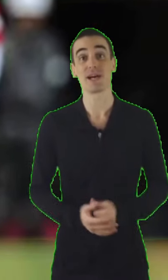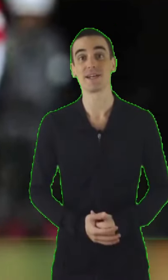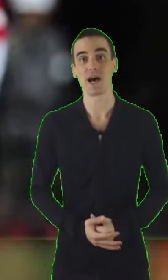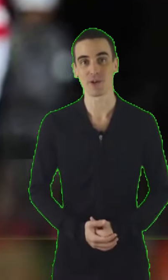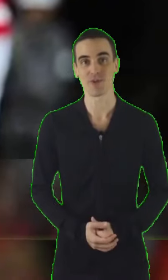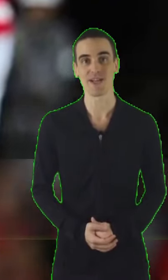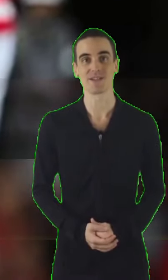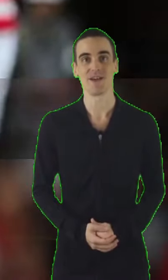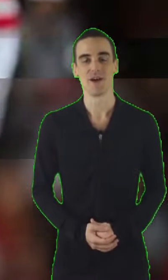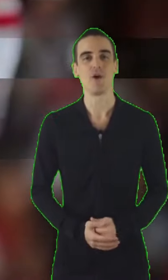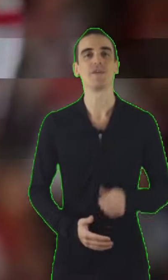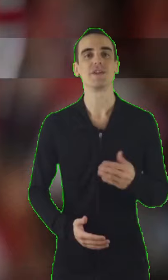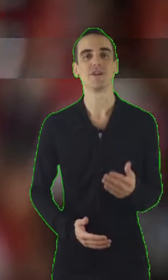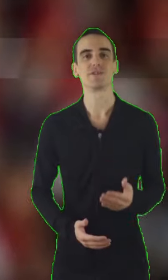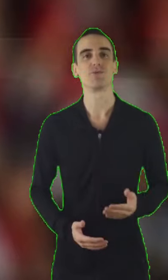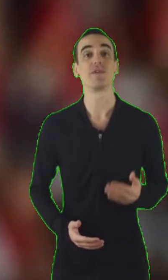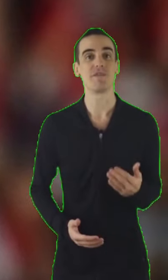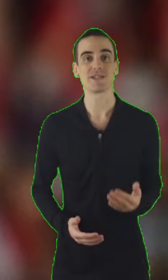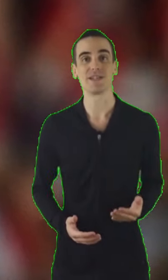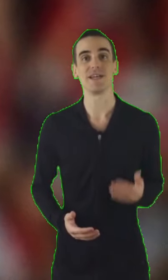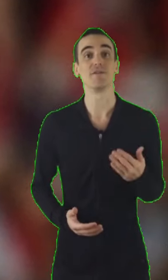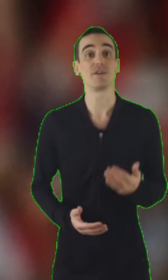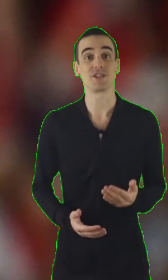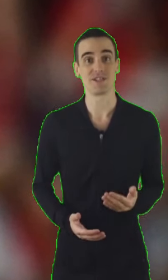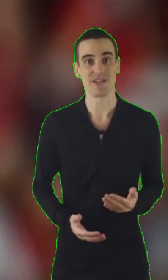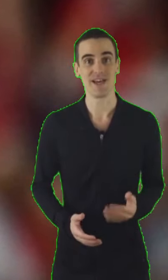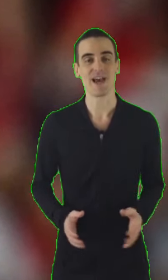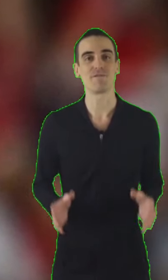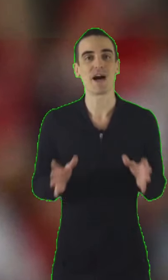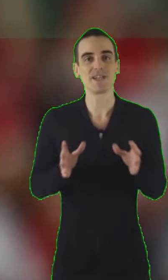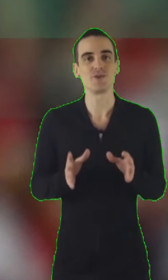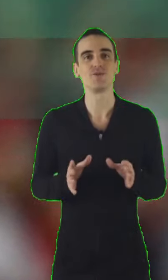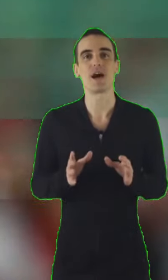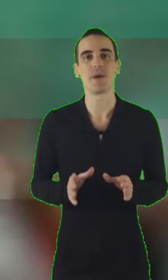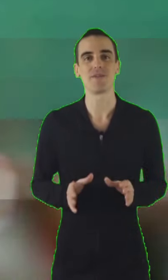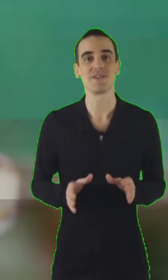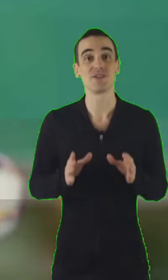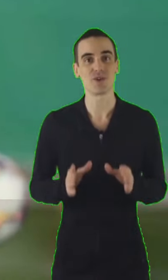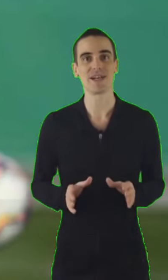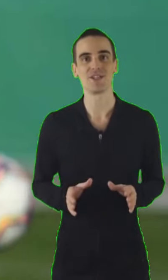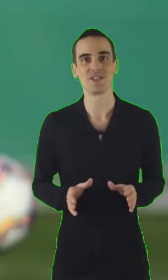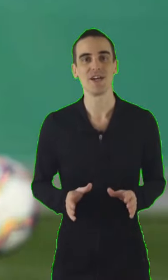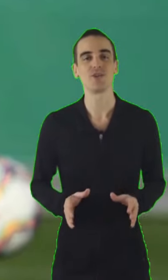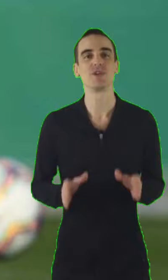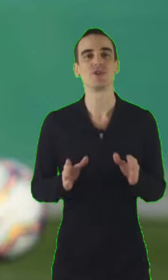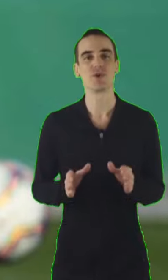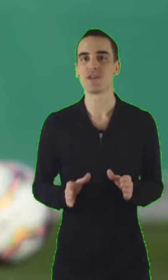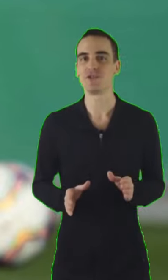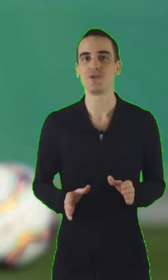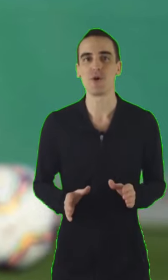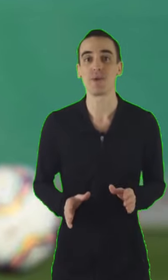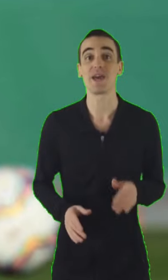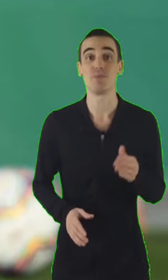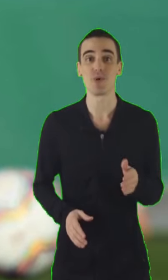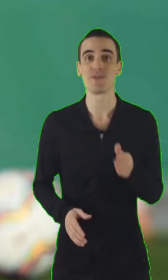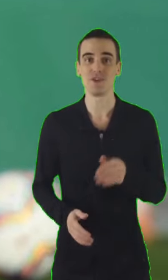clube gaúcho. O camisa 4 é peça importante no grupo de Mano Menezes. Atualmente, Moledo é o reserva imediato de Vitão e